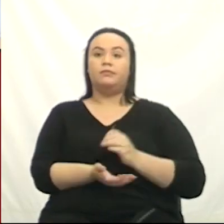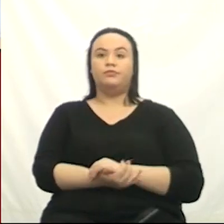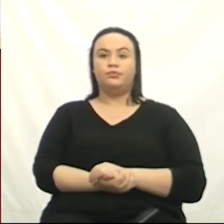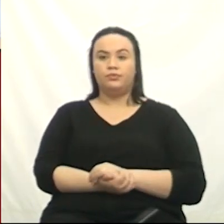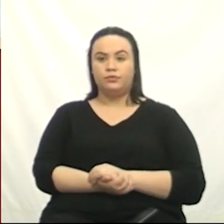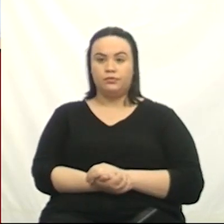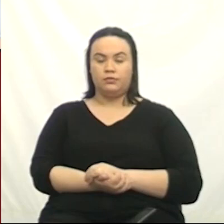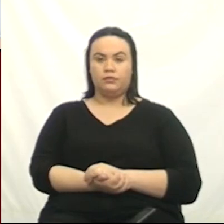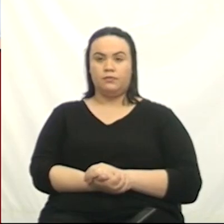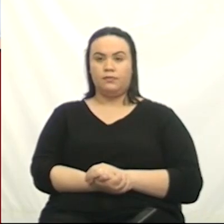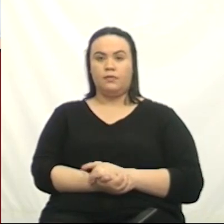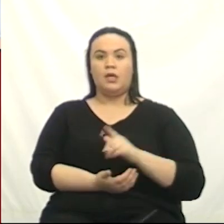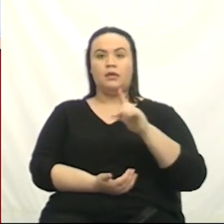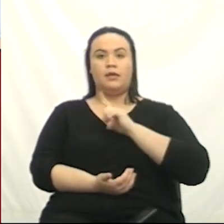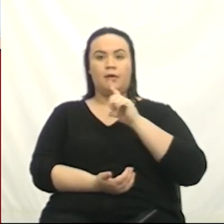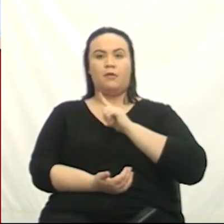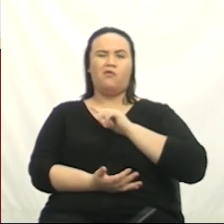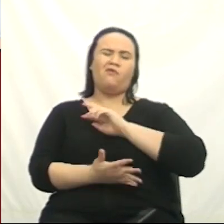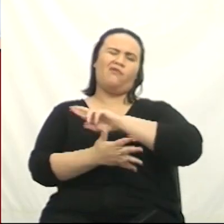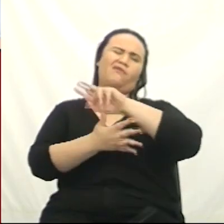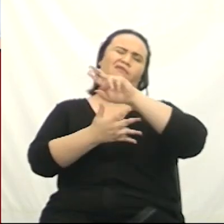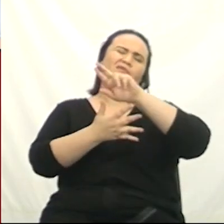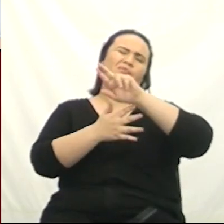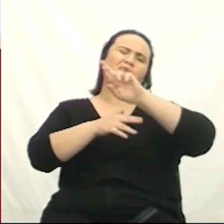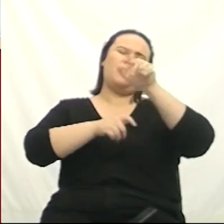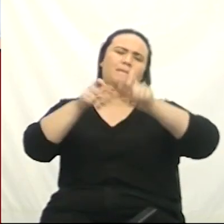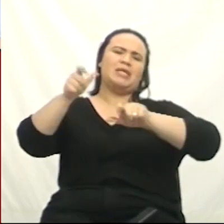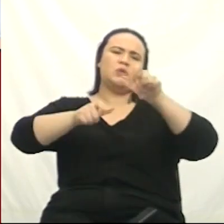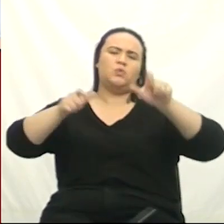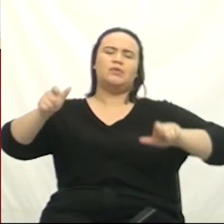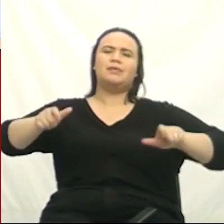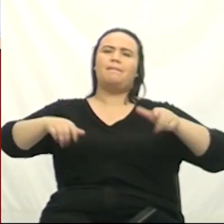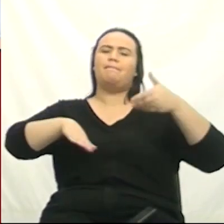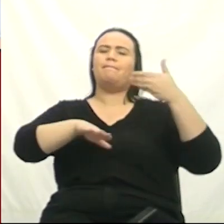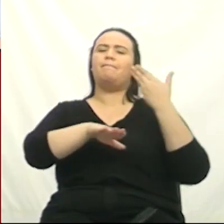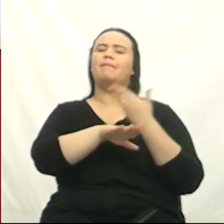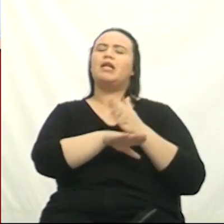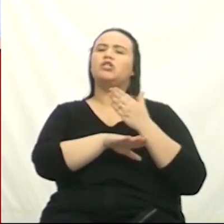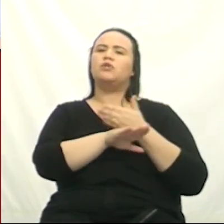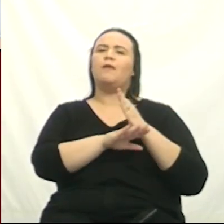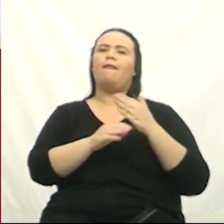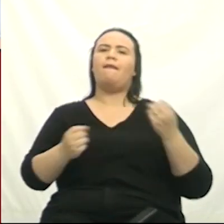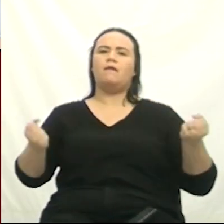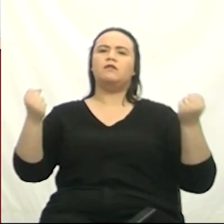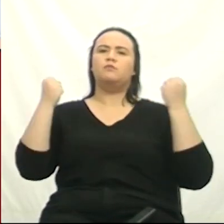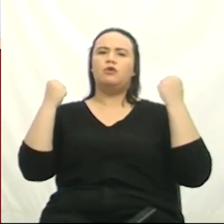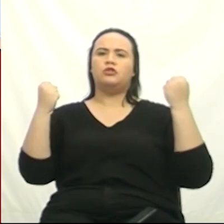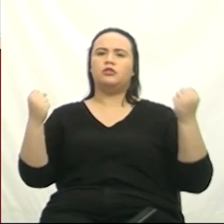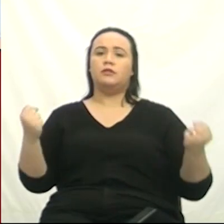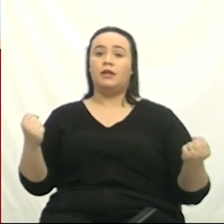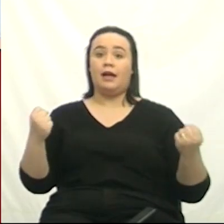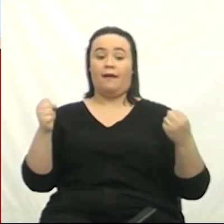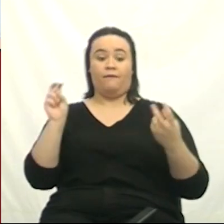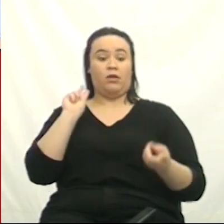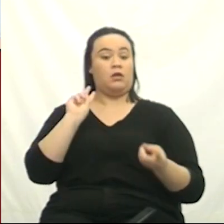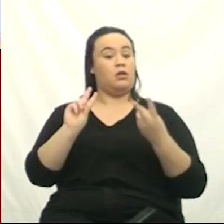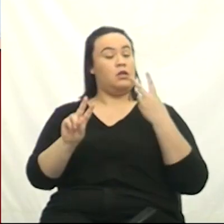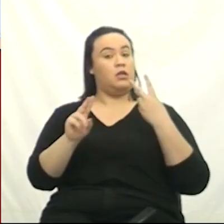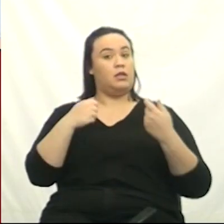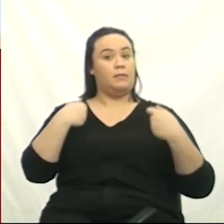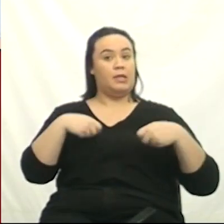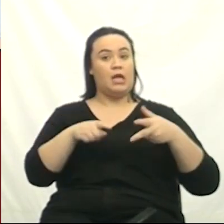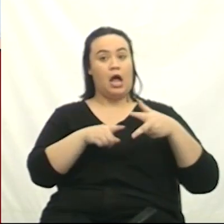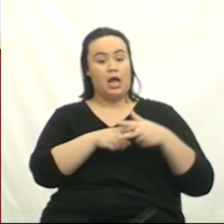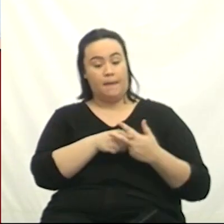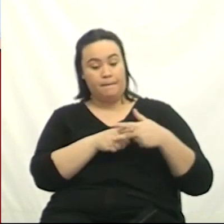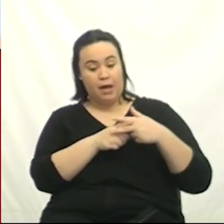Existe muita gente praticando esporte, tem que ter esse incentivo, a nossa Avenida Centenário precisa de reparos, já fiz um requerimento